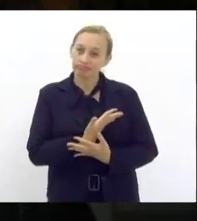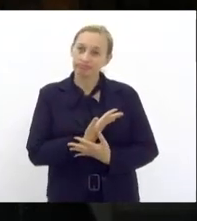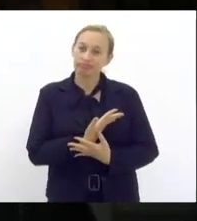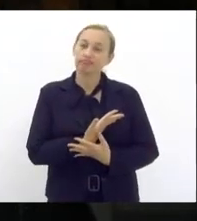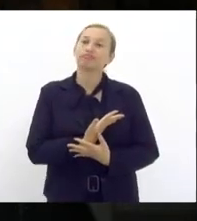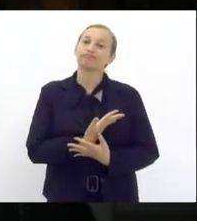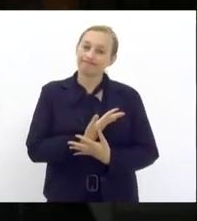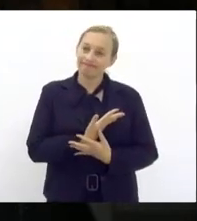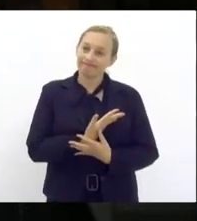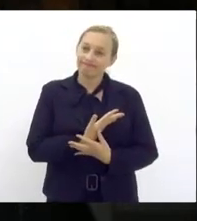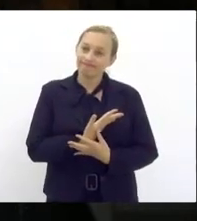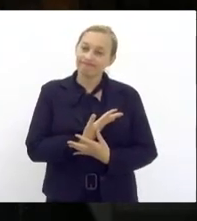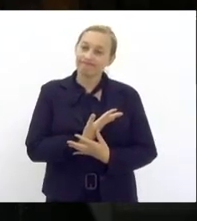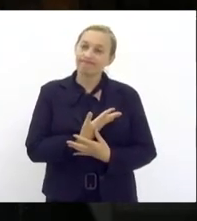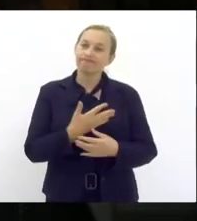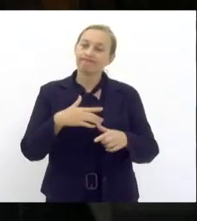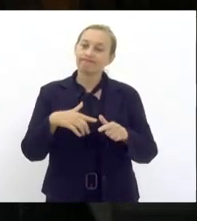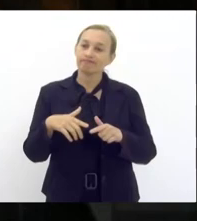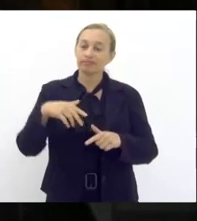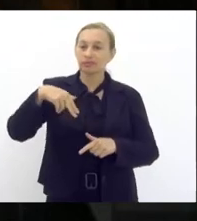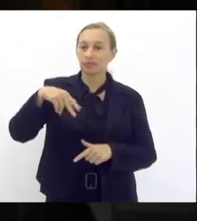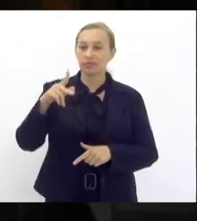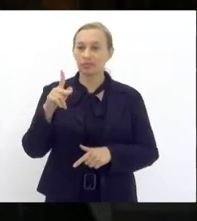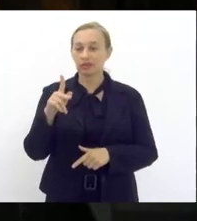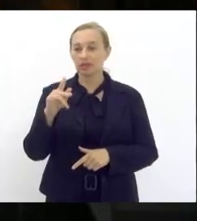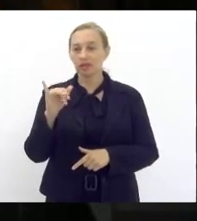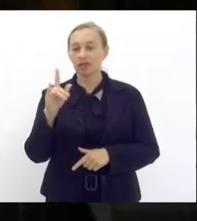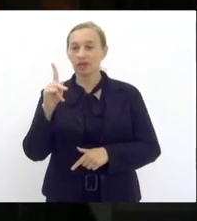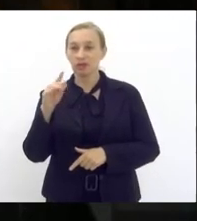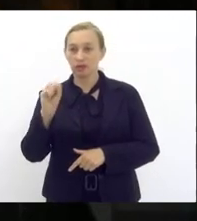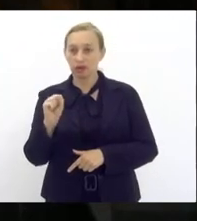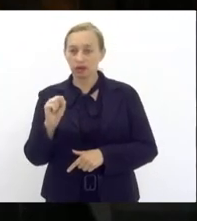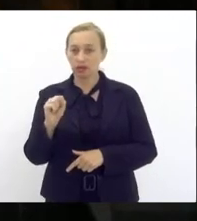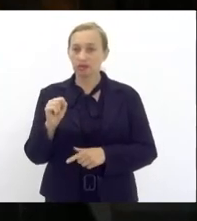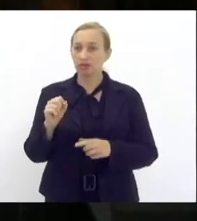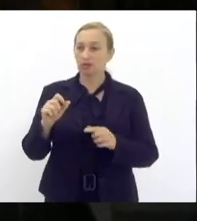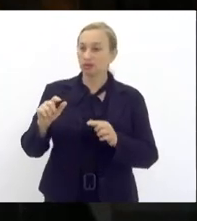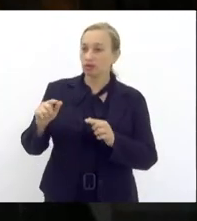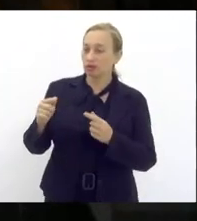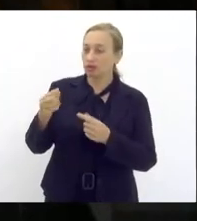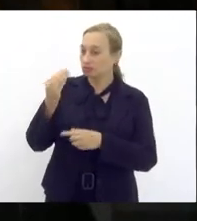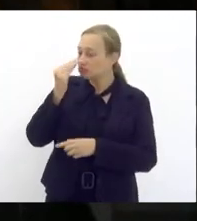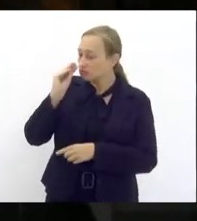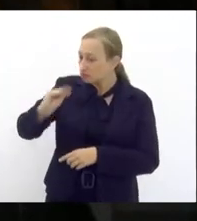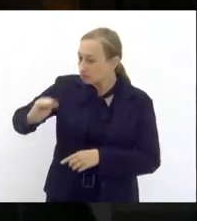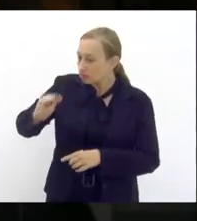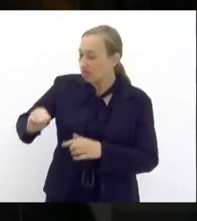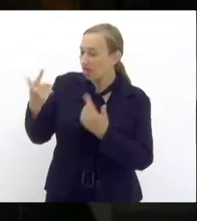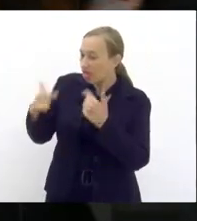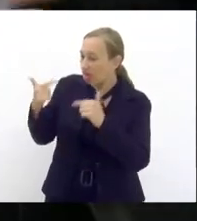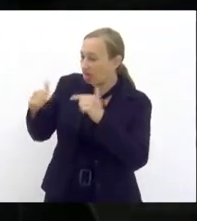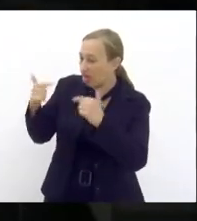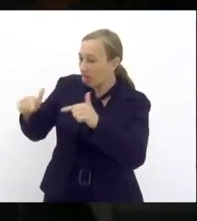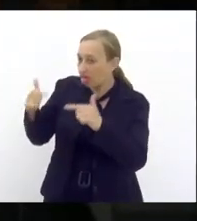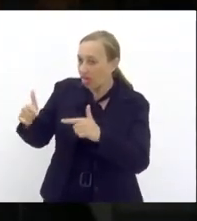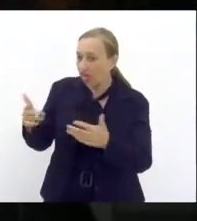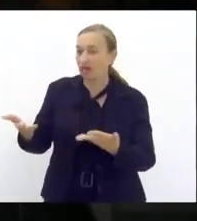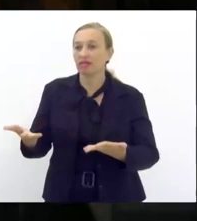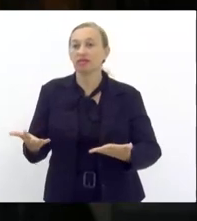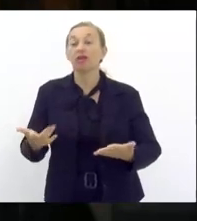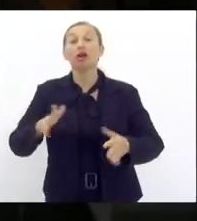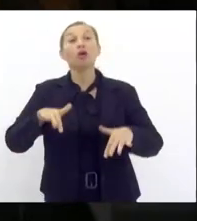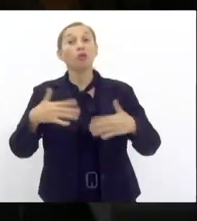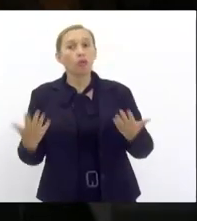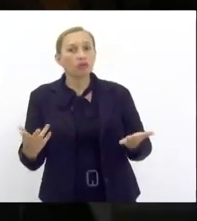colega de trabalho, Nicolas Ferreira, que foi altamente atacado, chacoteado. Quando é